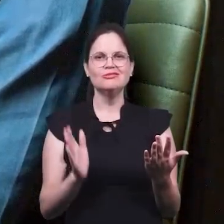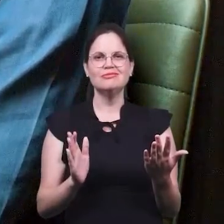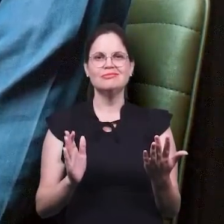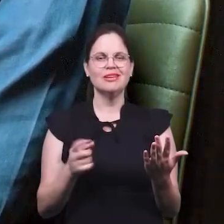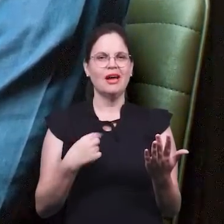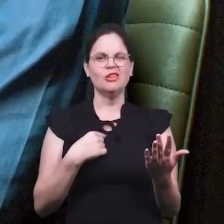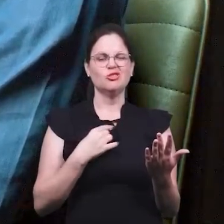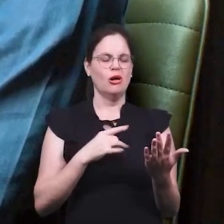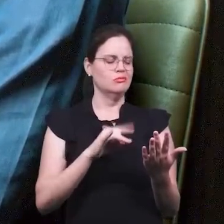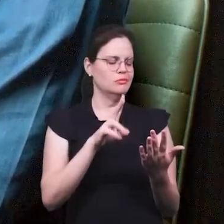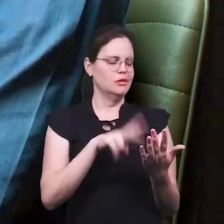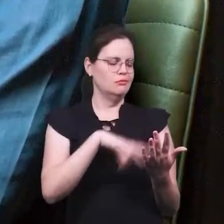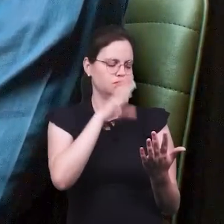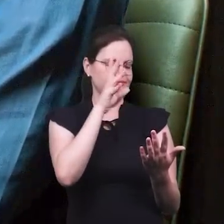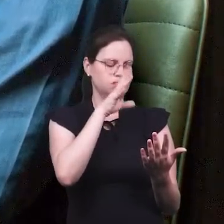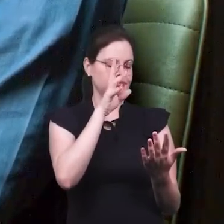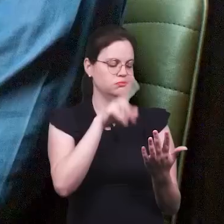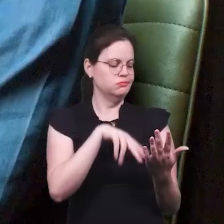lia por ler mesmo.